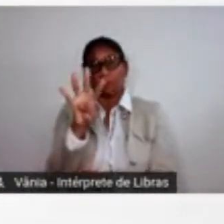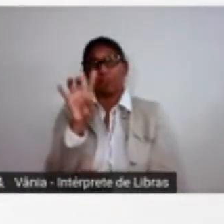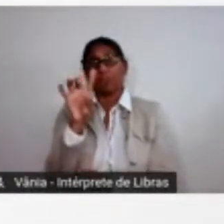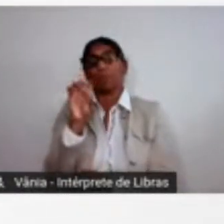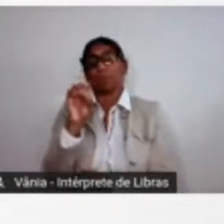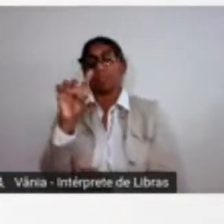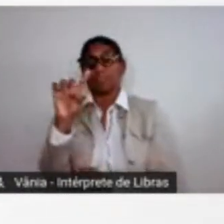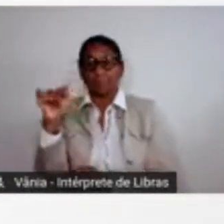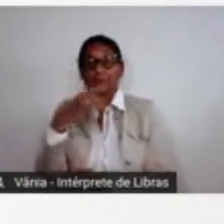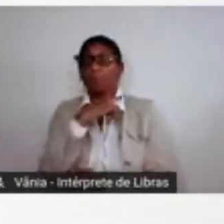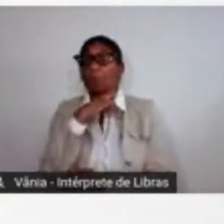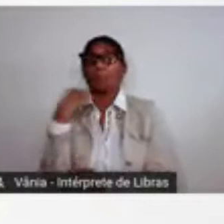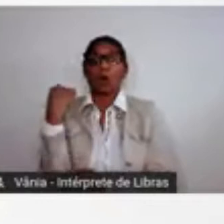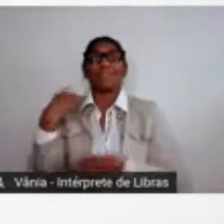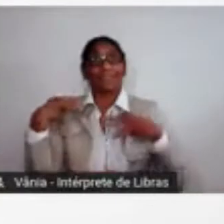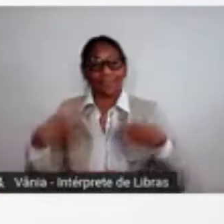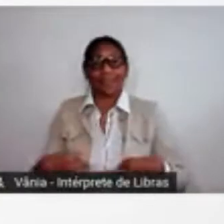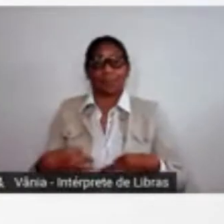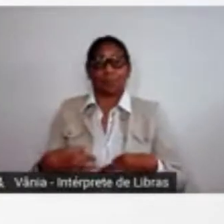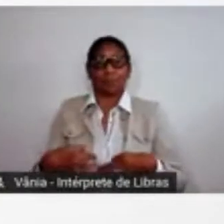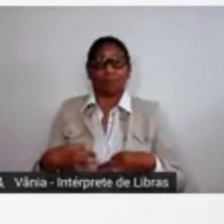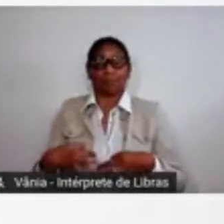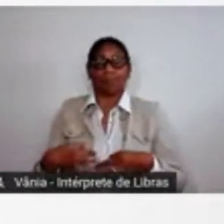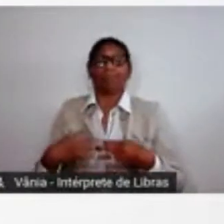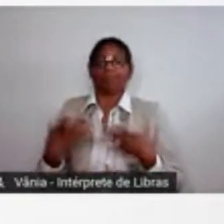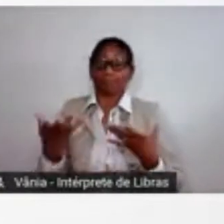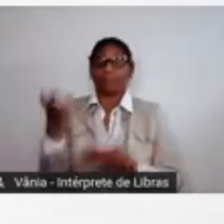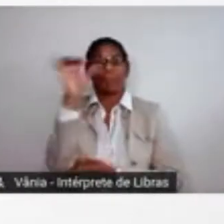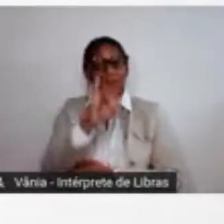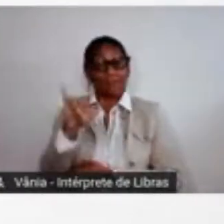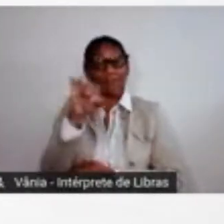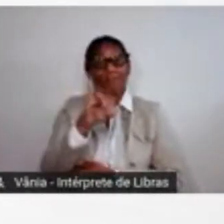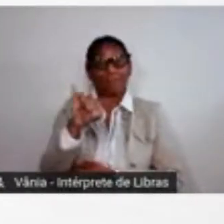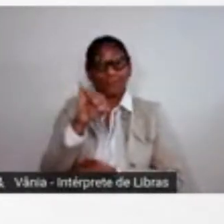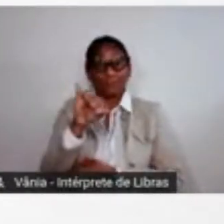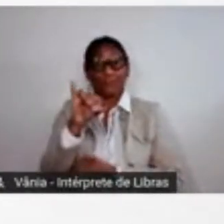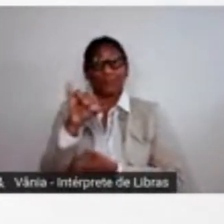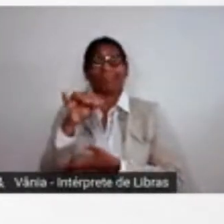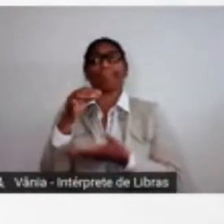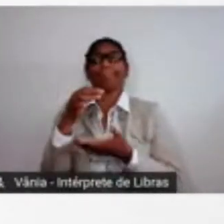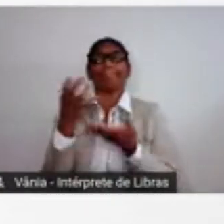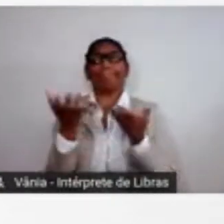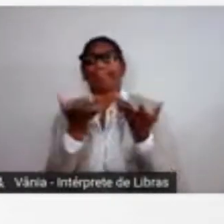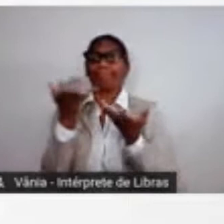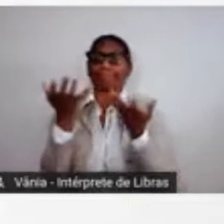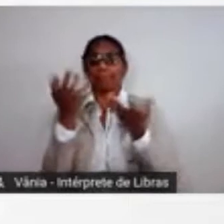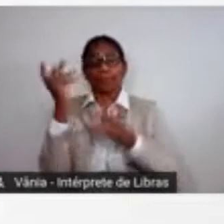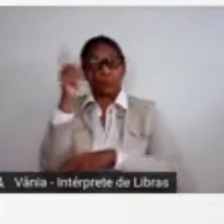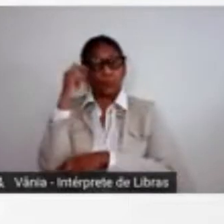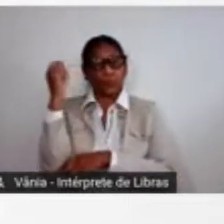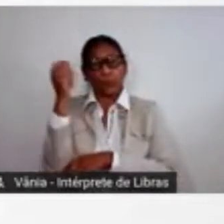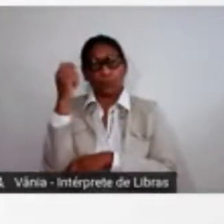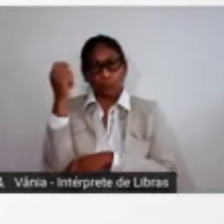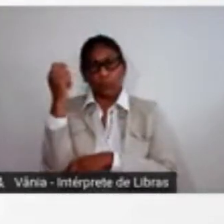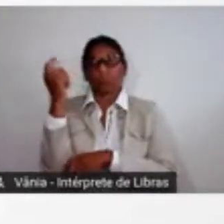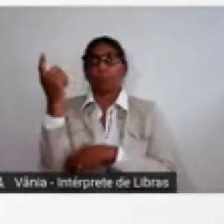2.417 mortes confirmadas. É importante salientar que isso coloca o Rio Grande do Sul dentre